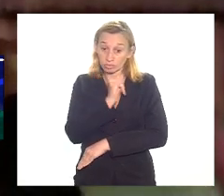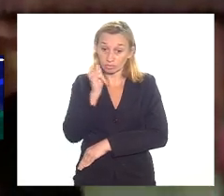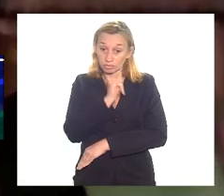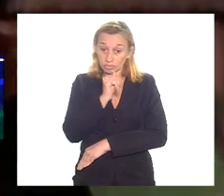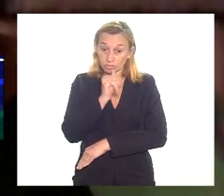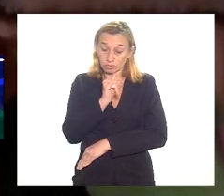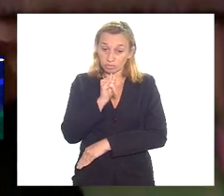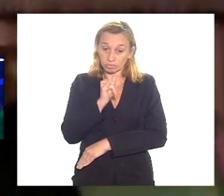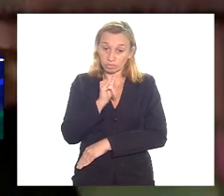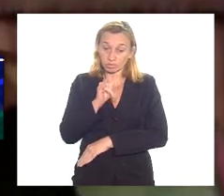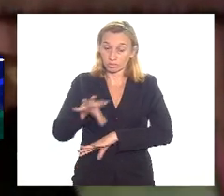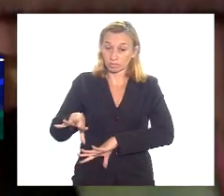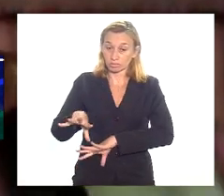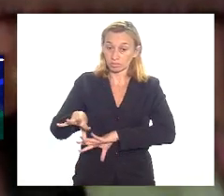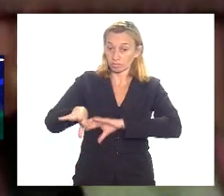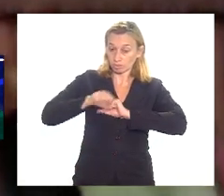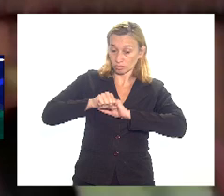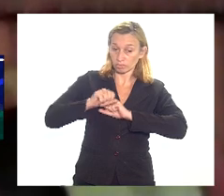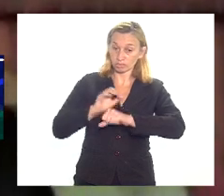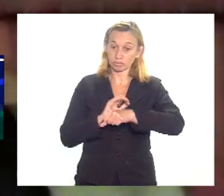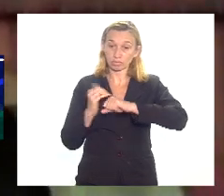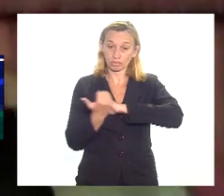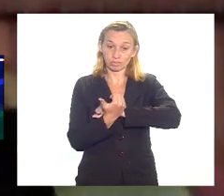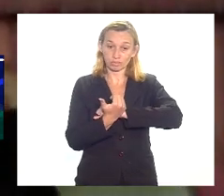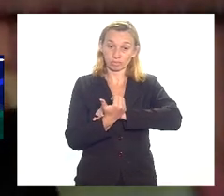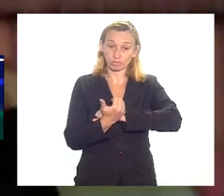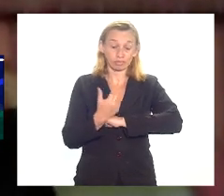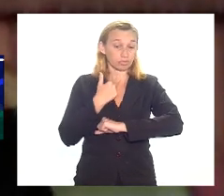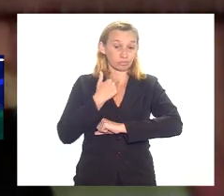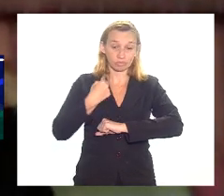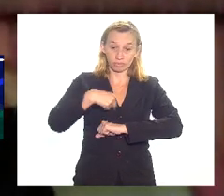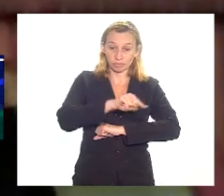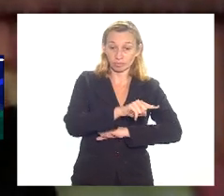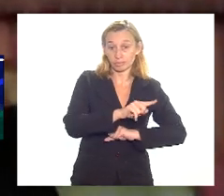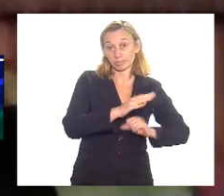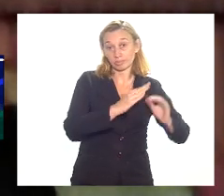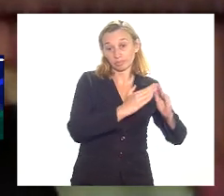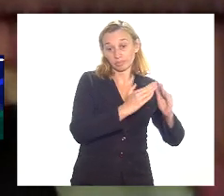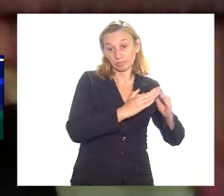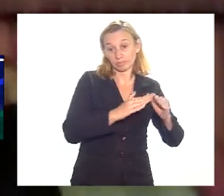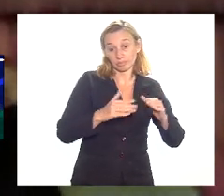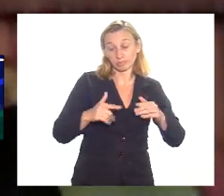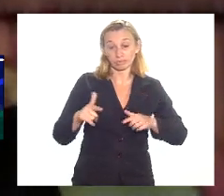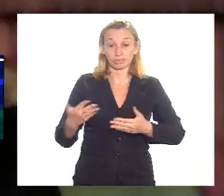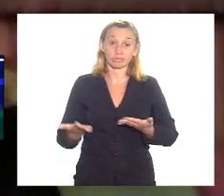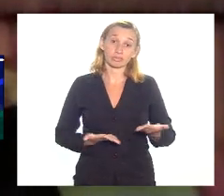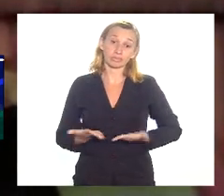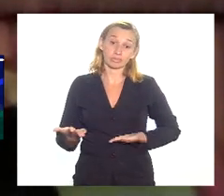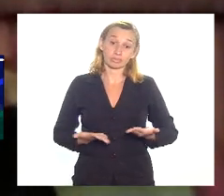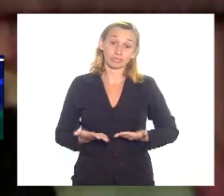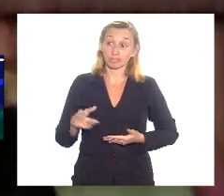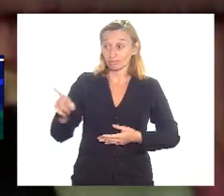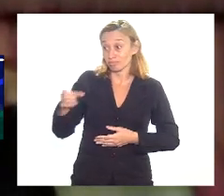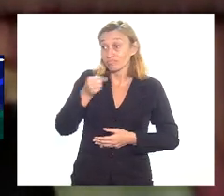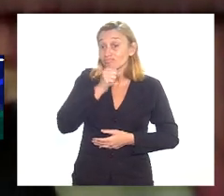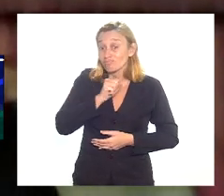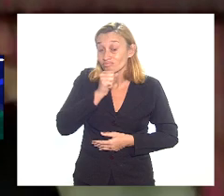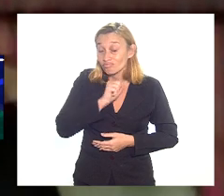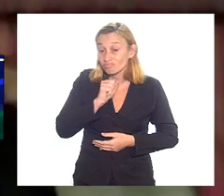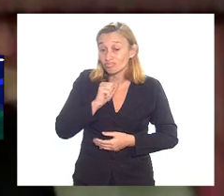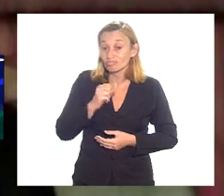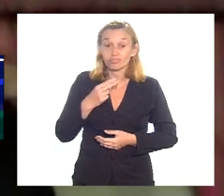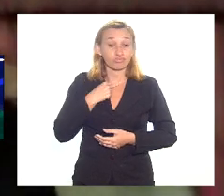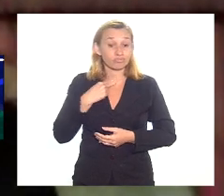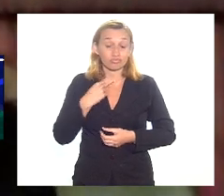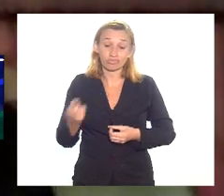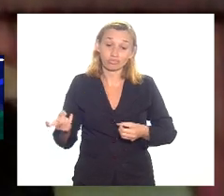estavam contaminados pela Covid-19. E, como eram idosos, ela ficou